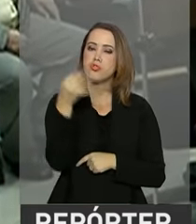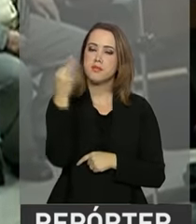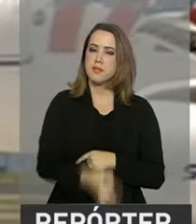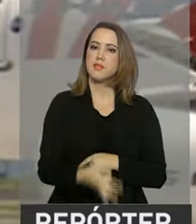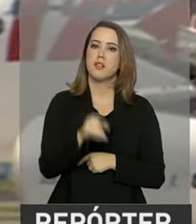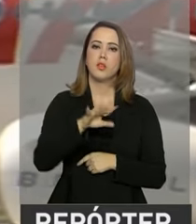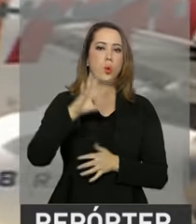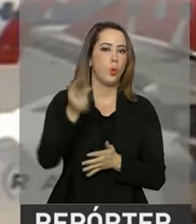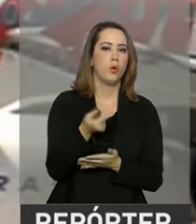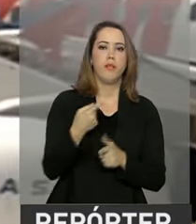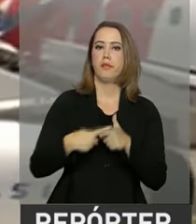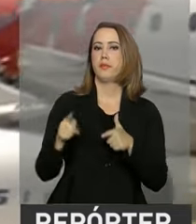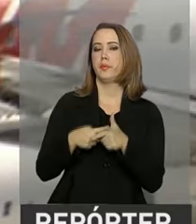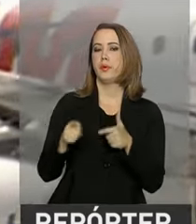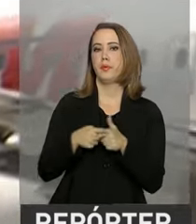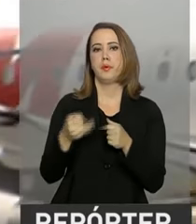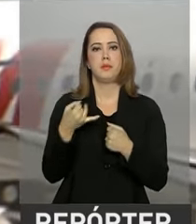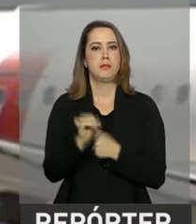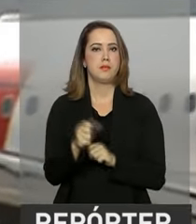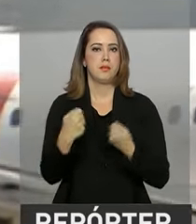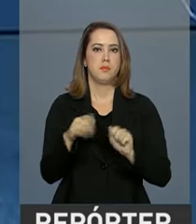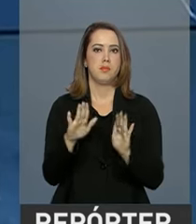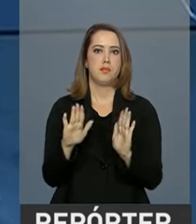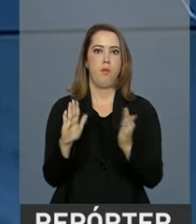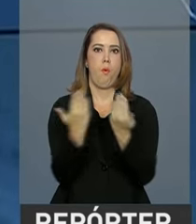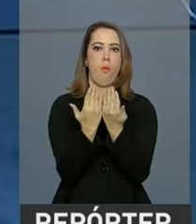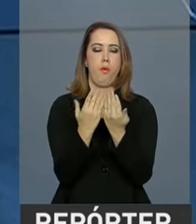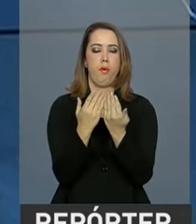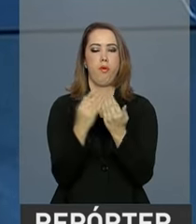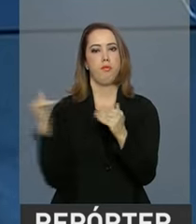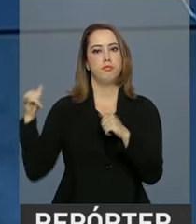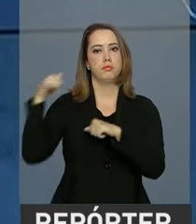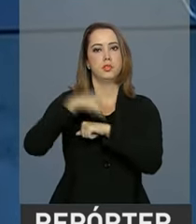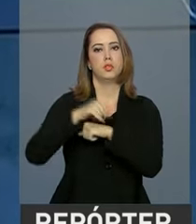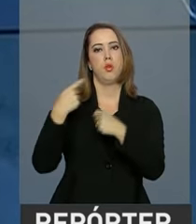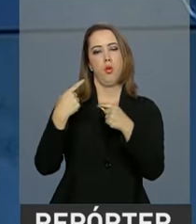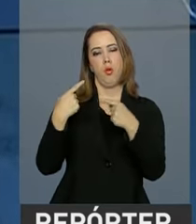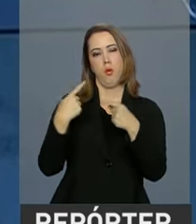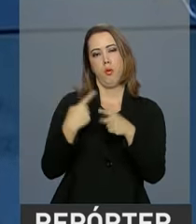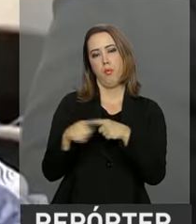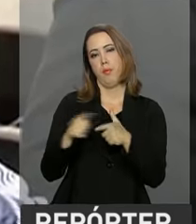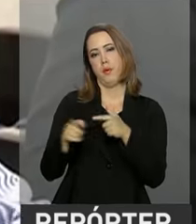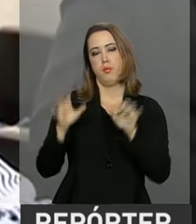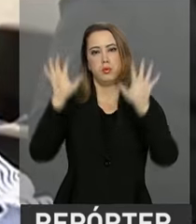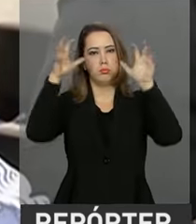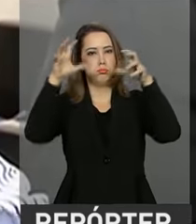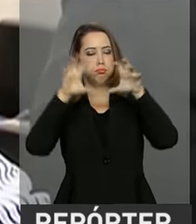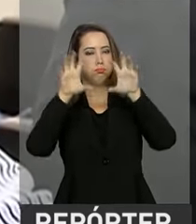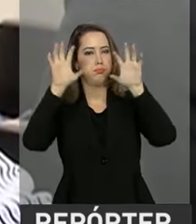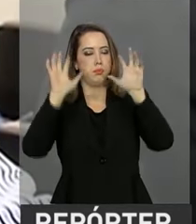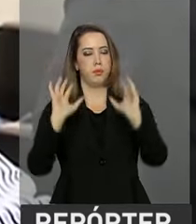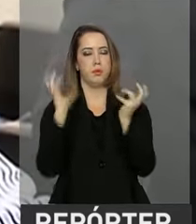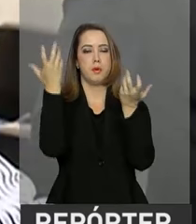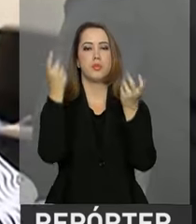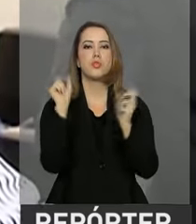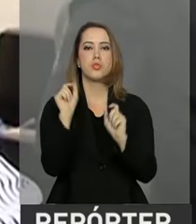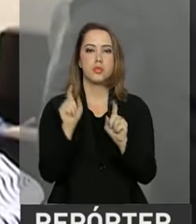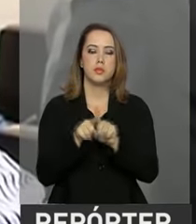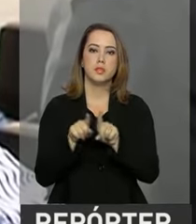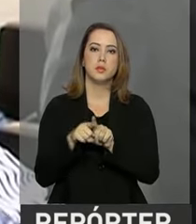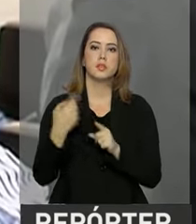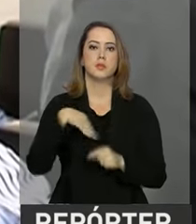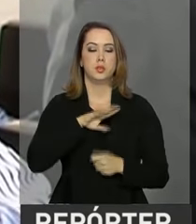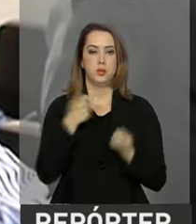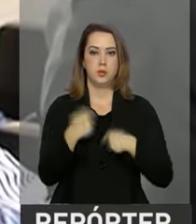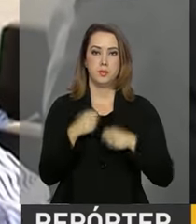imprevisto, como o fechamento de pousos e decolagens por questões climáticas, por exemplo. Nós temos que estar efetivamente